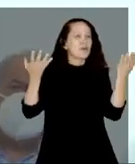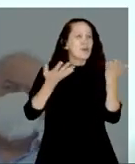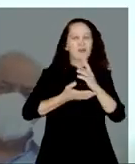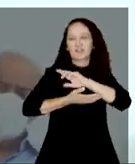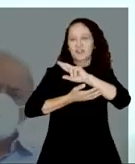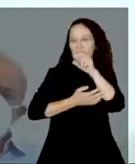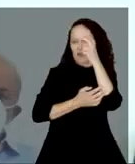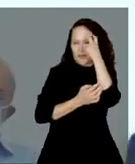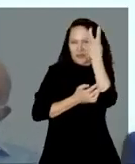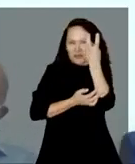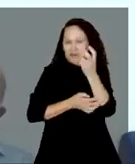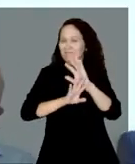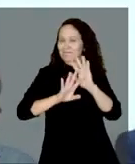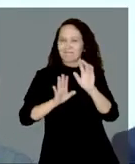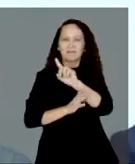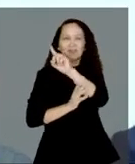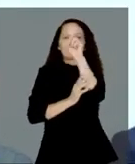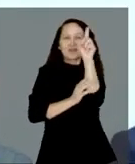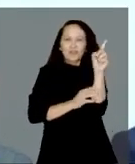eu